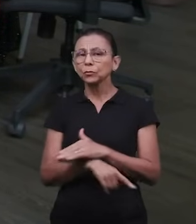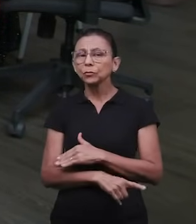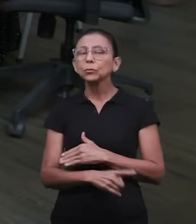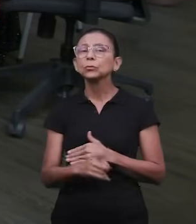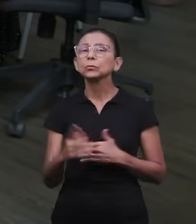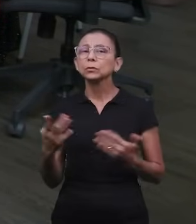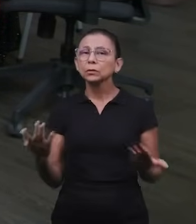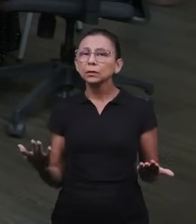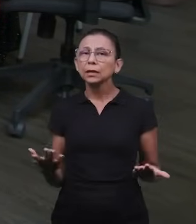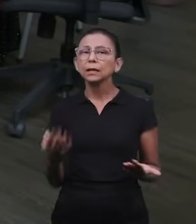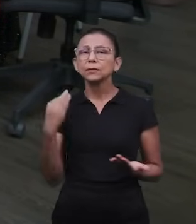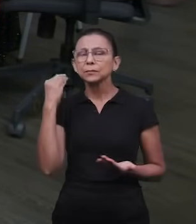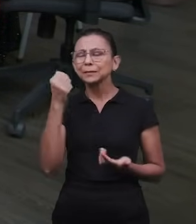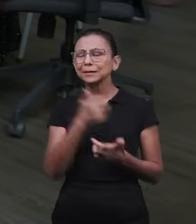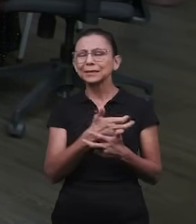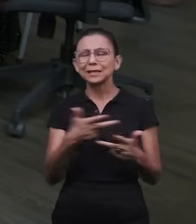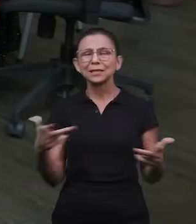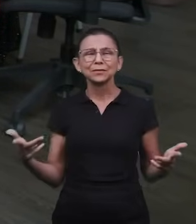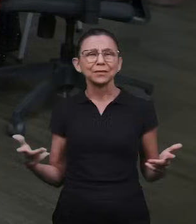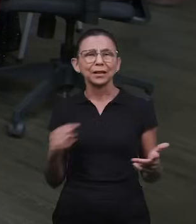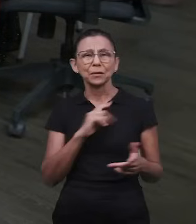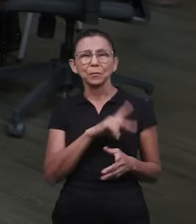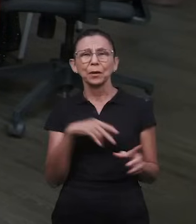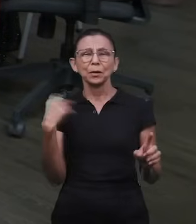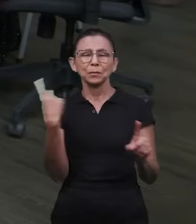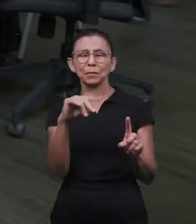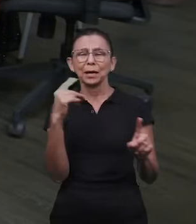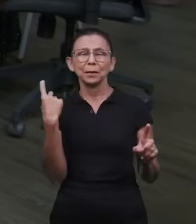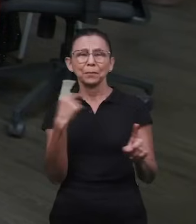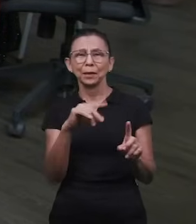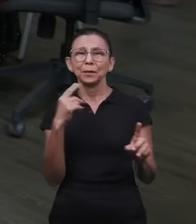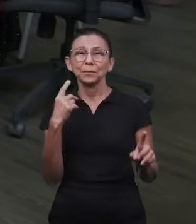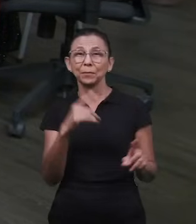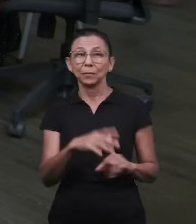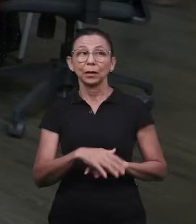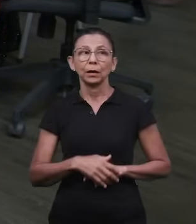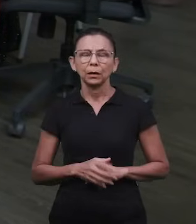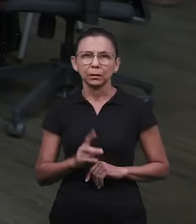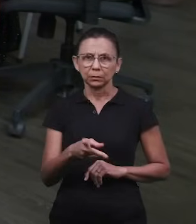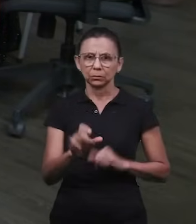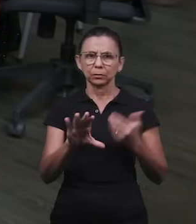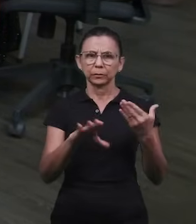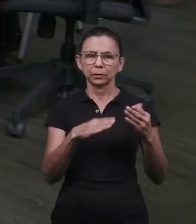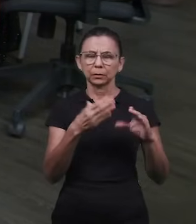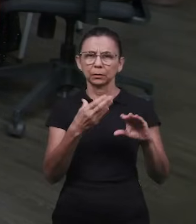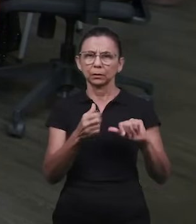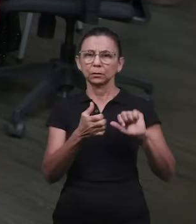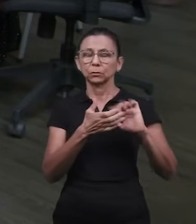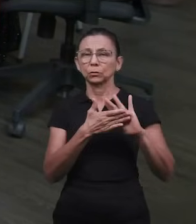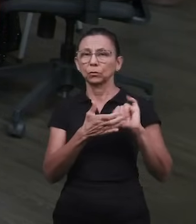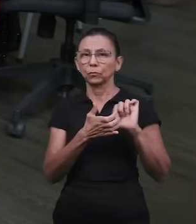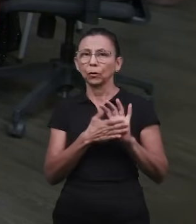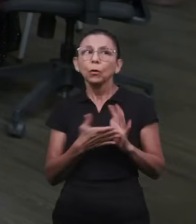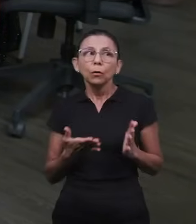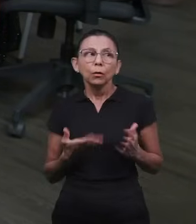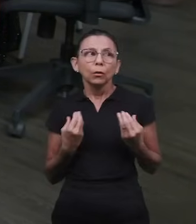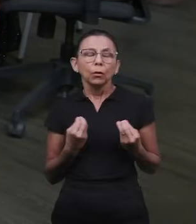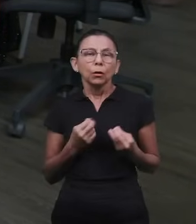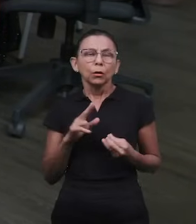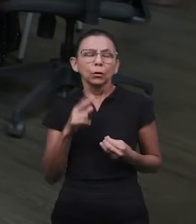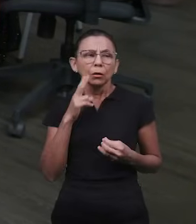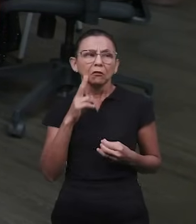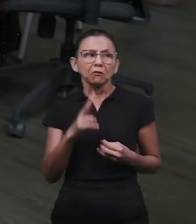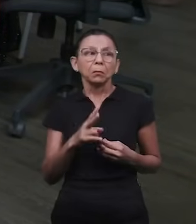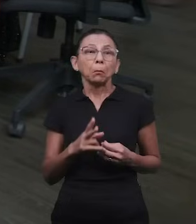aconteceu lá, como é que foi essa história de terremoto, e como é que foi isso? O camarada apanhou, foi espancado, cantando louvores, e ainda que negócio. Isso aqui eu nunca